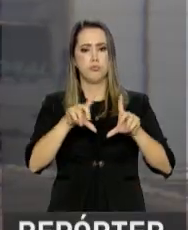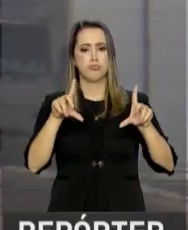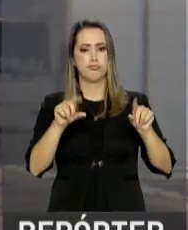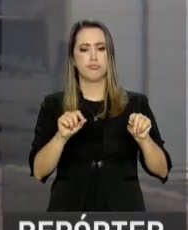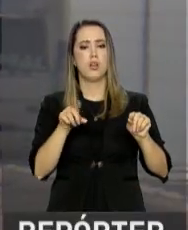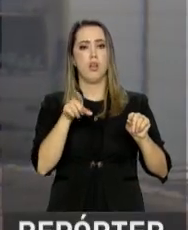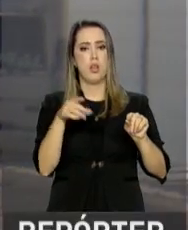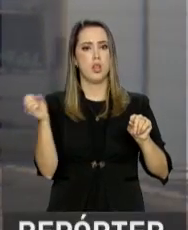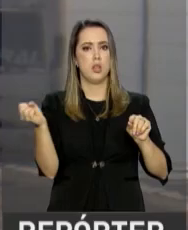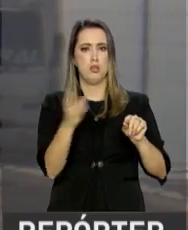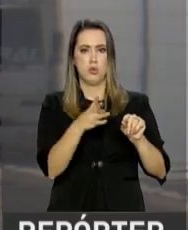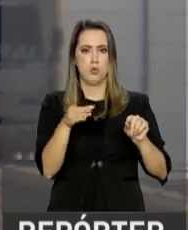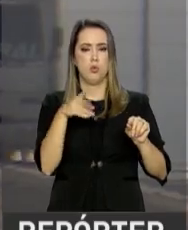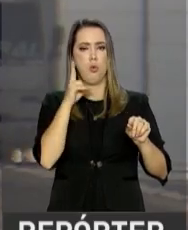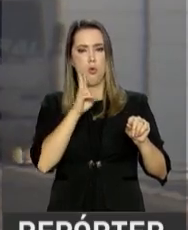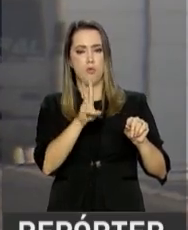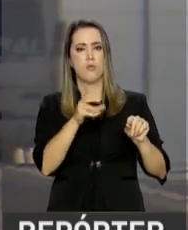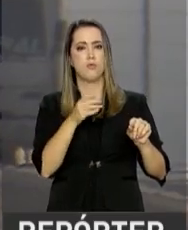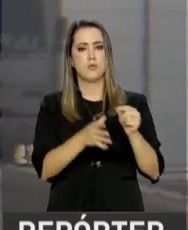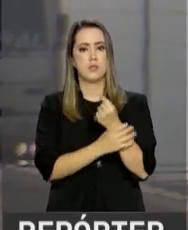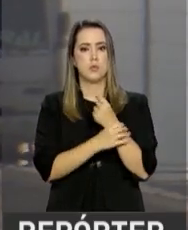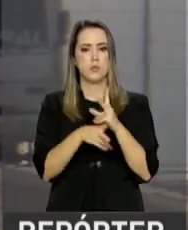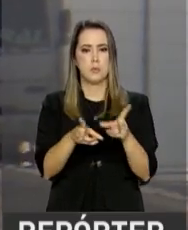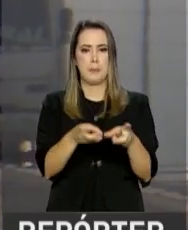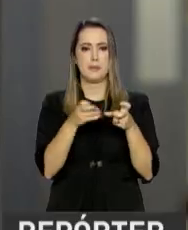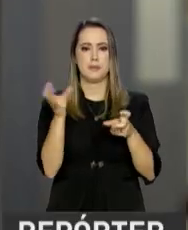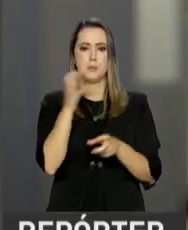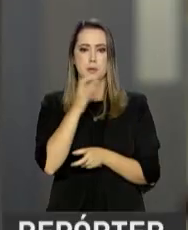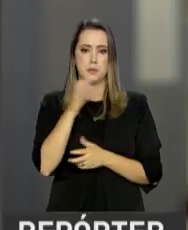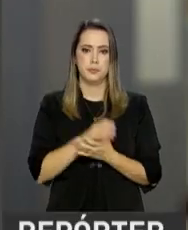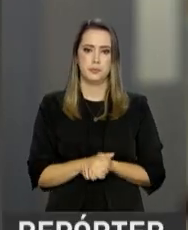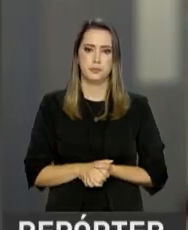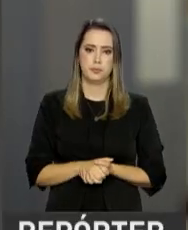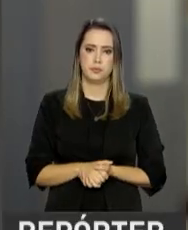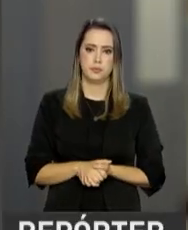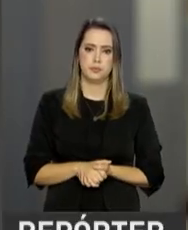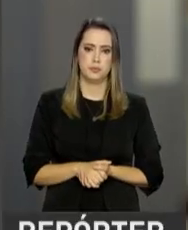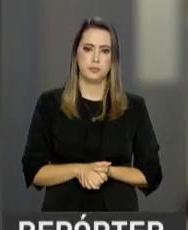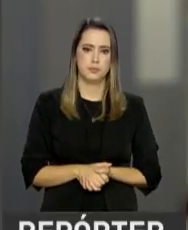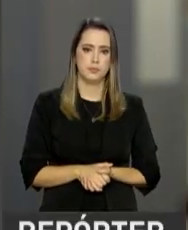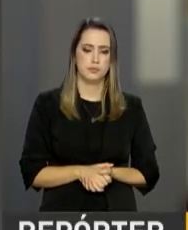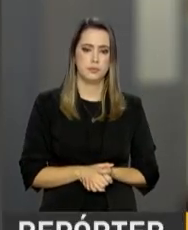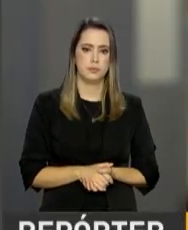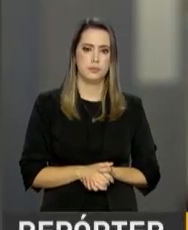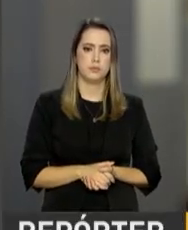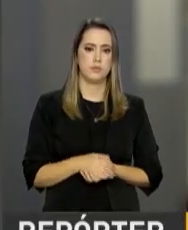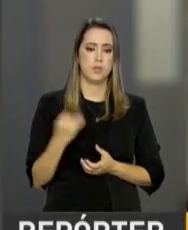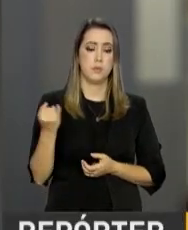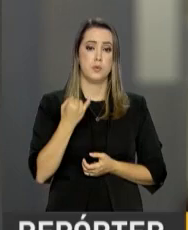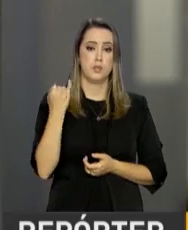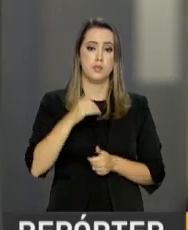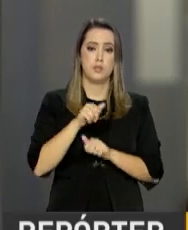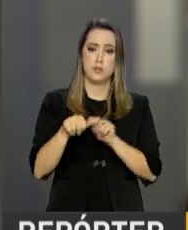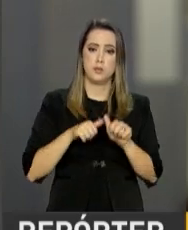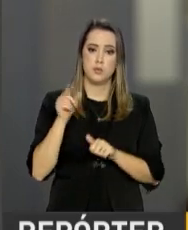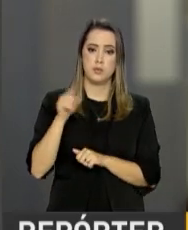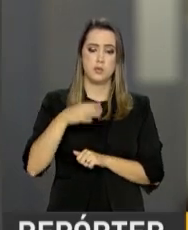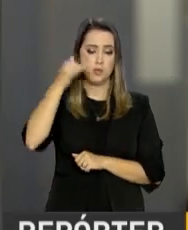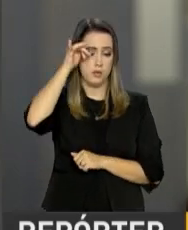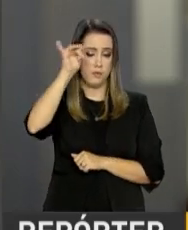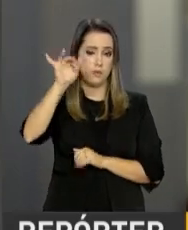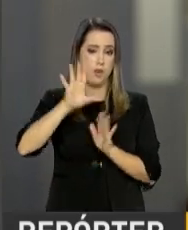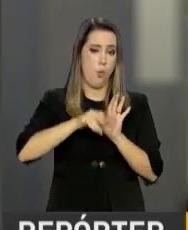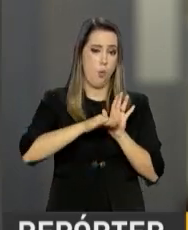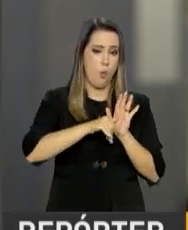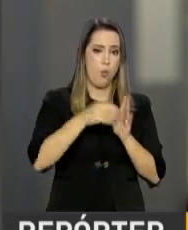e permite a identificação automática dos veículos. A essência dessa mudança é o combate ao crime, o combate ao furto